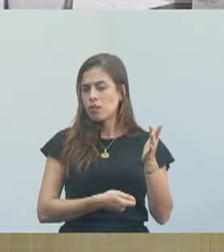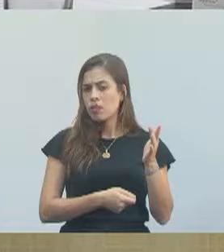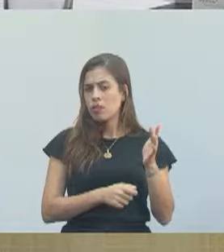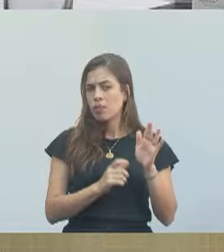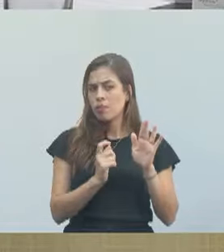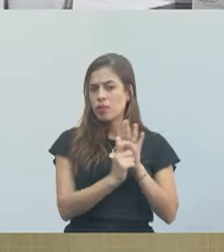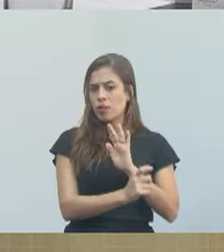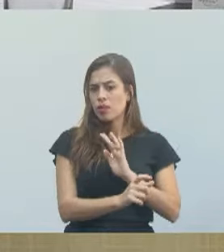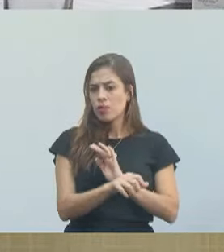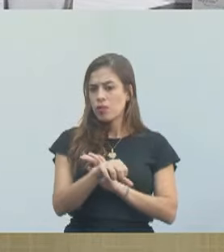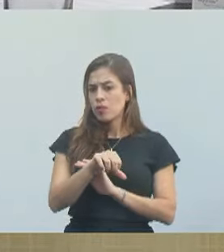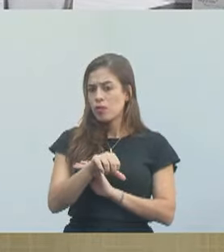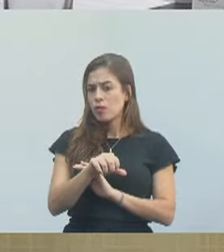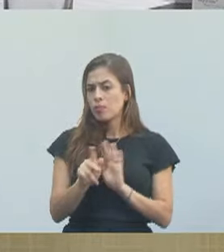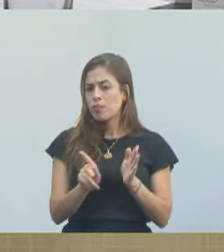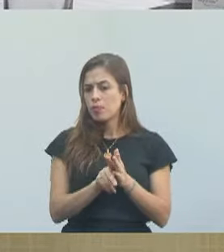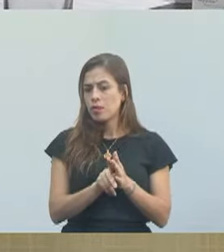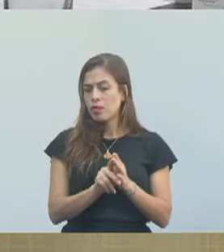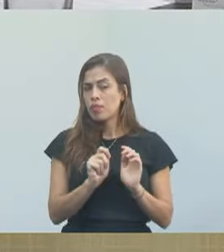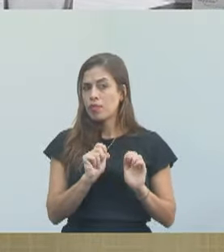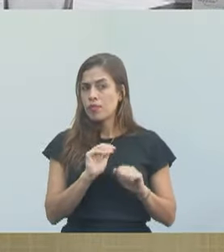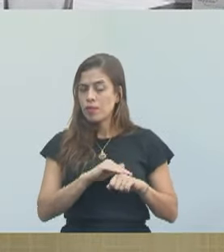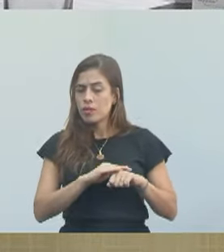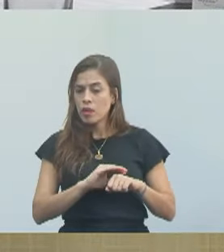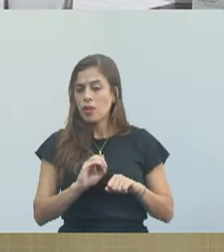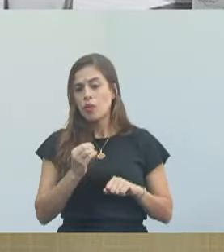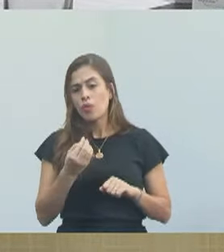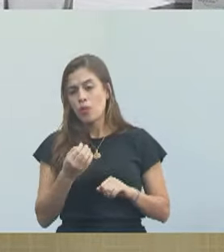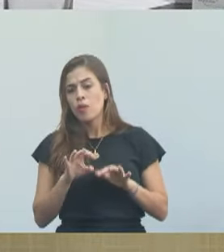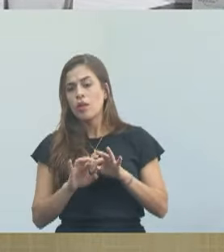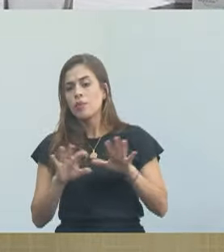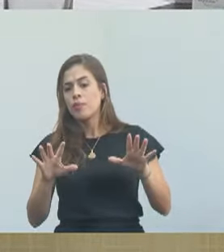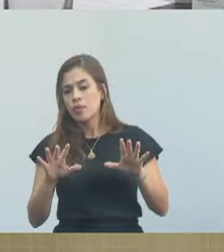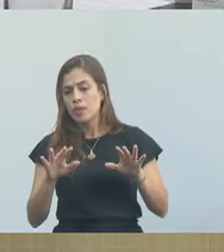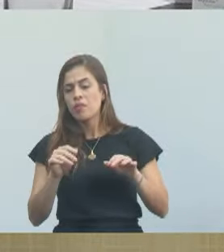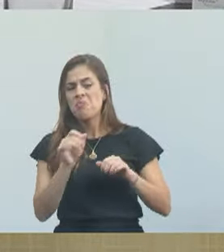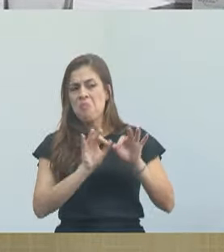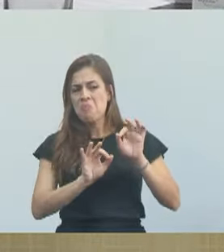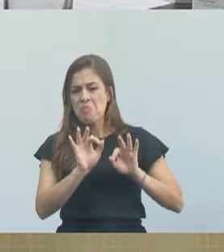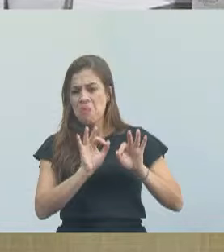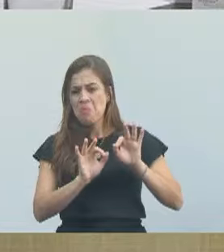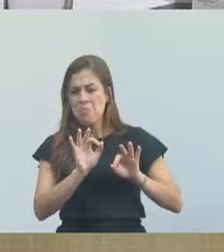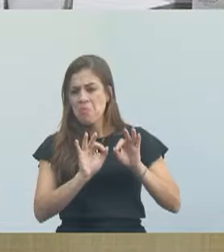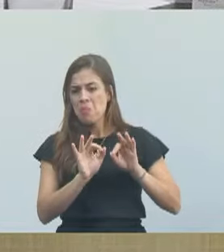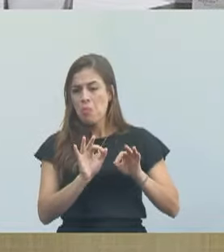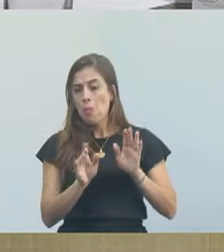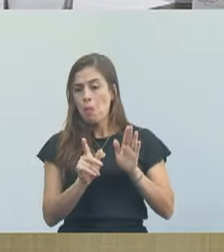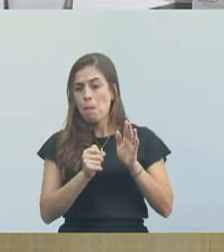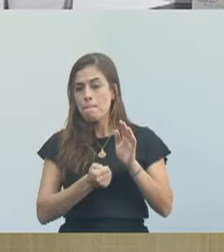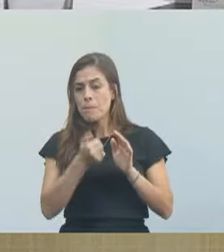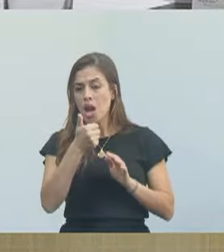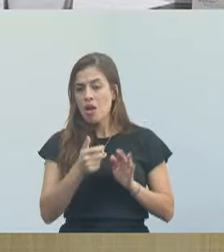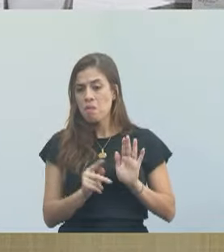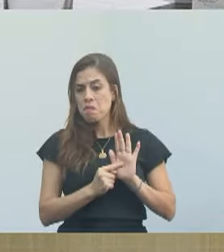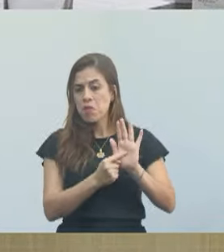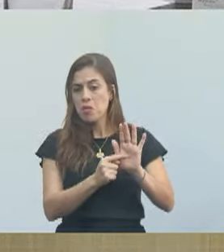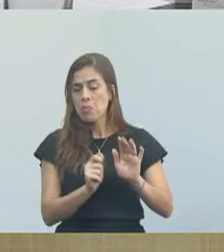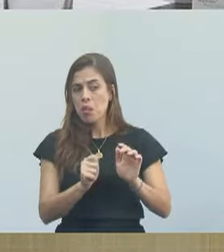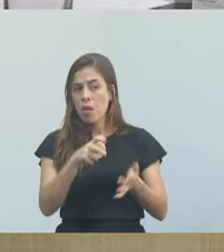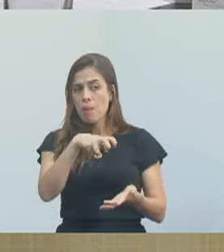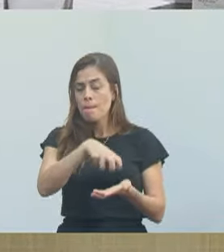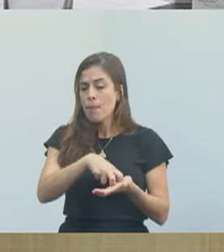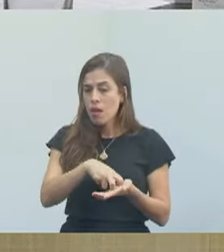9º. O proprietário que fizer ou permitir que faça alterações nos bens referidos nesse artigo ficará sujeito às